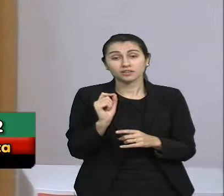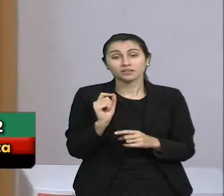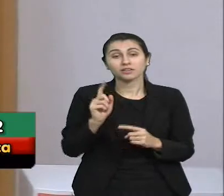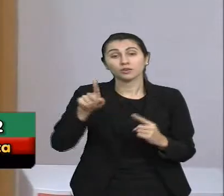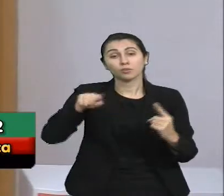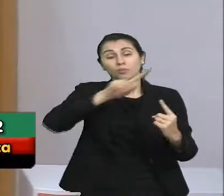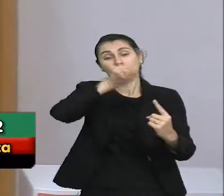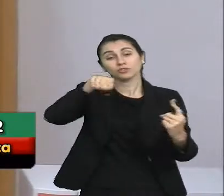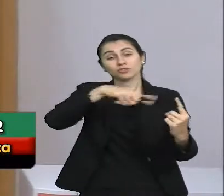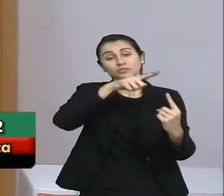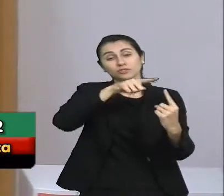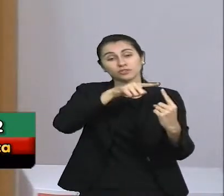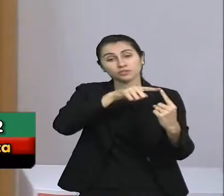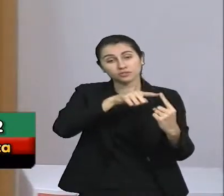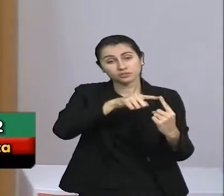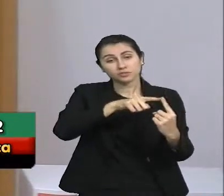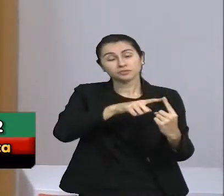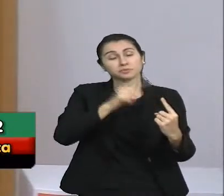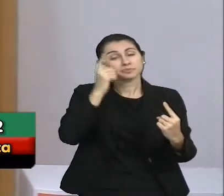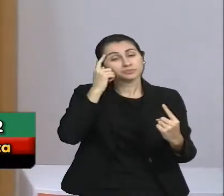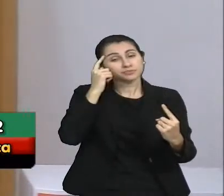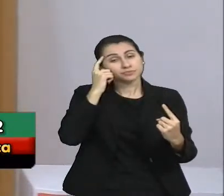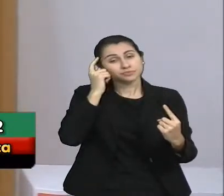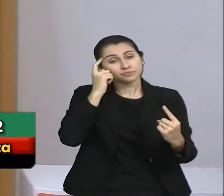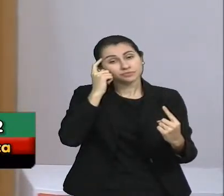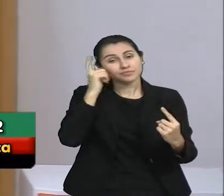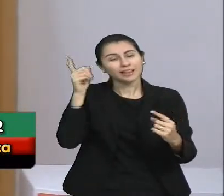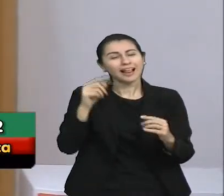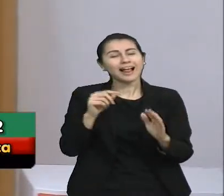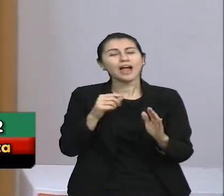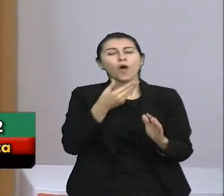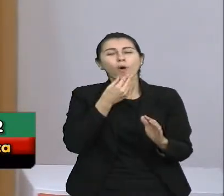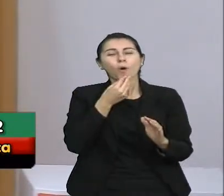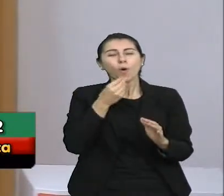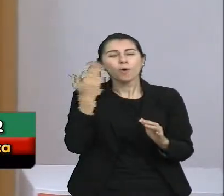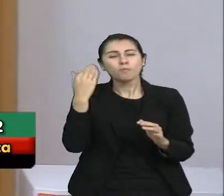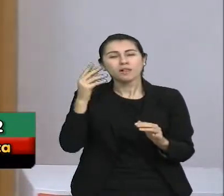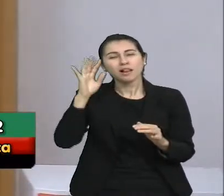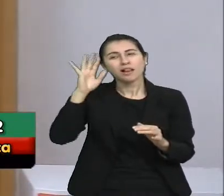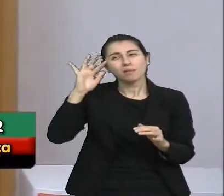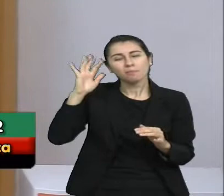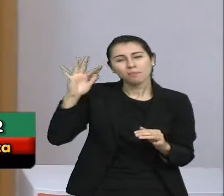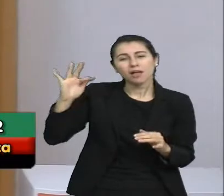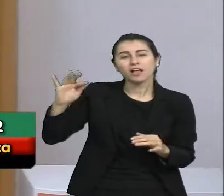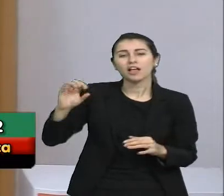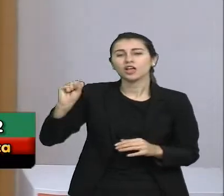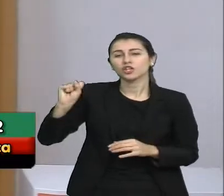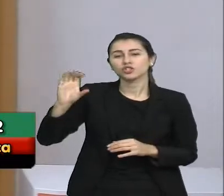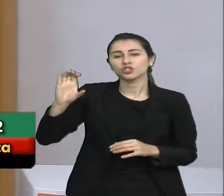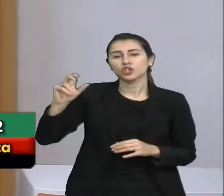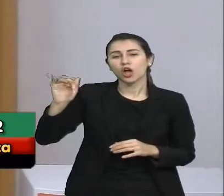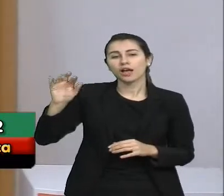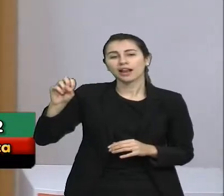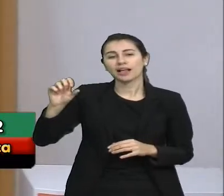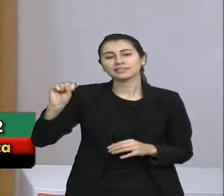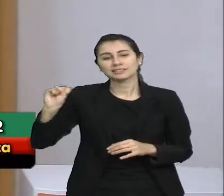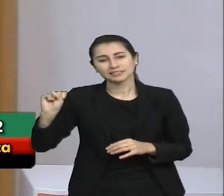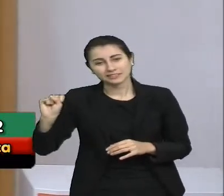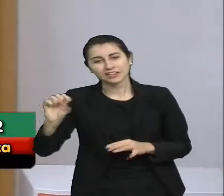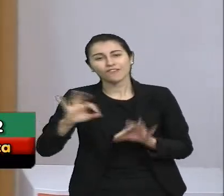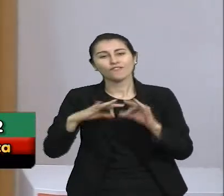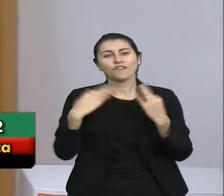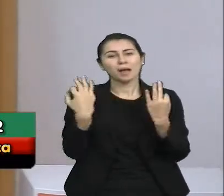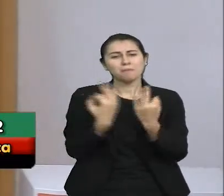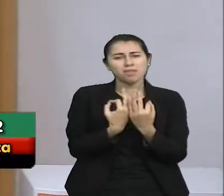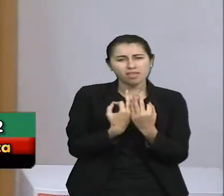ali, digamos que descrito por Sócrates como a família universal humana.